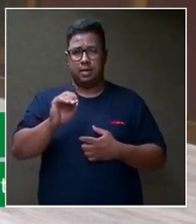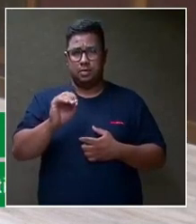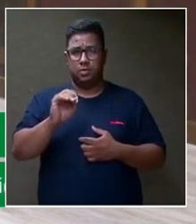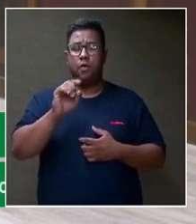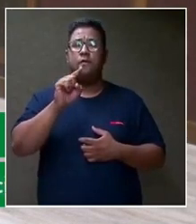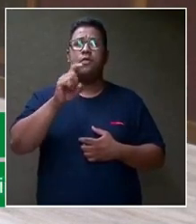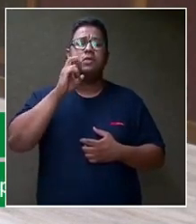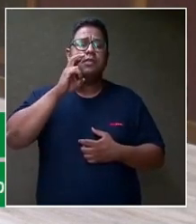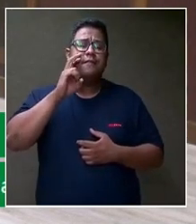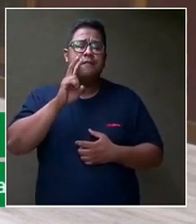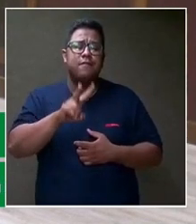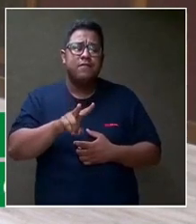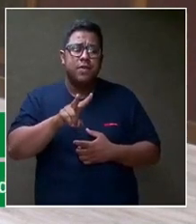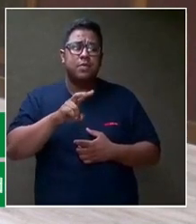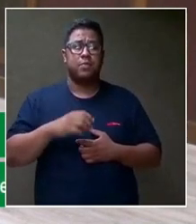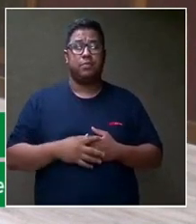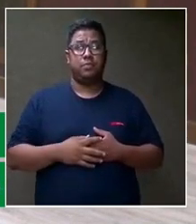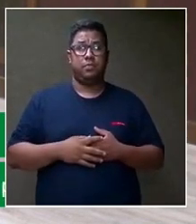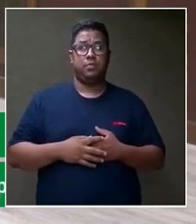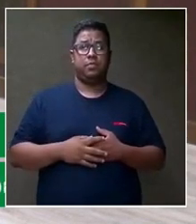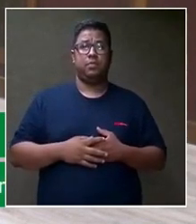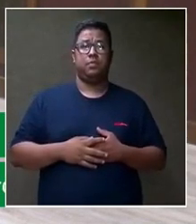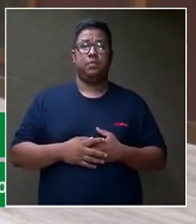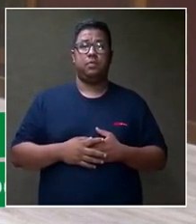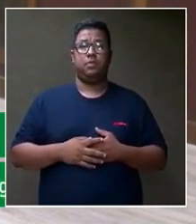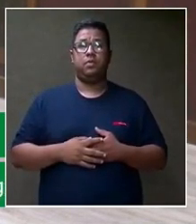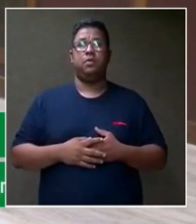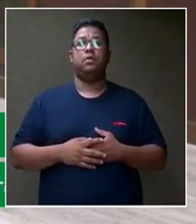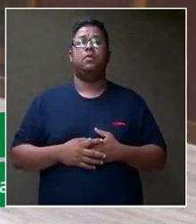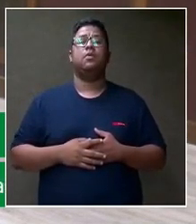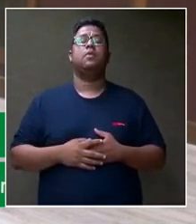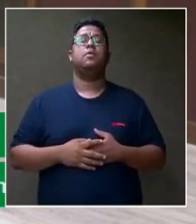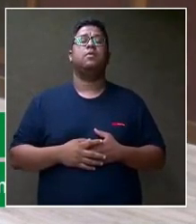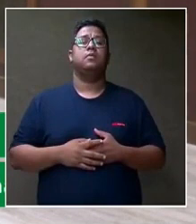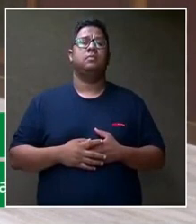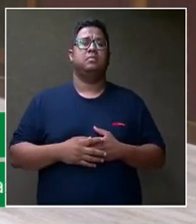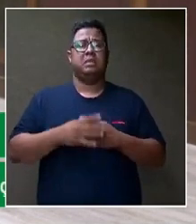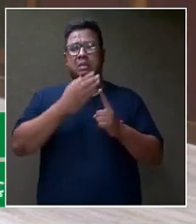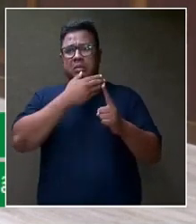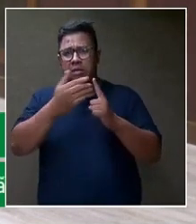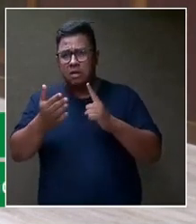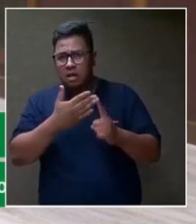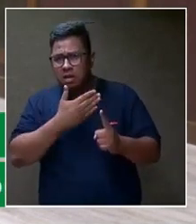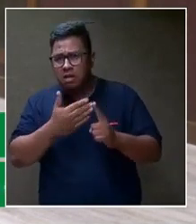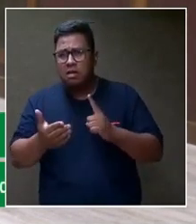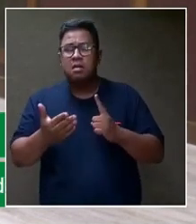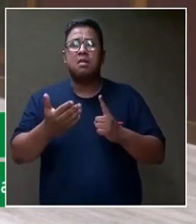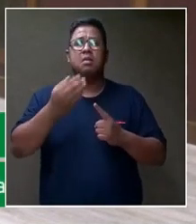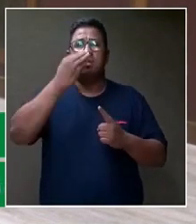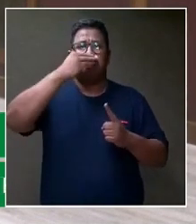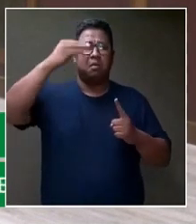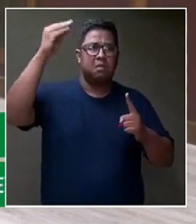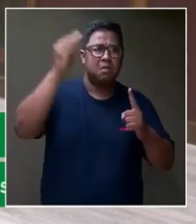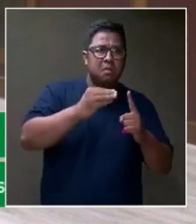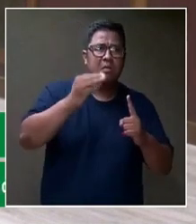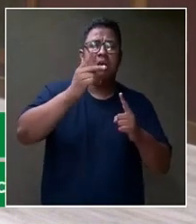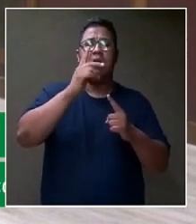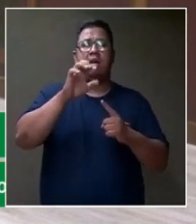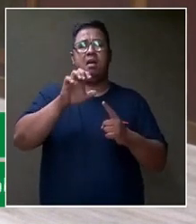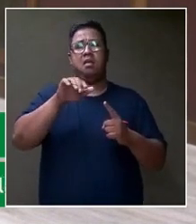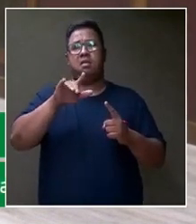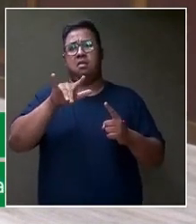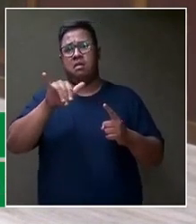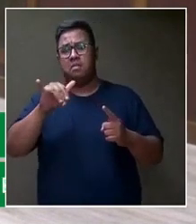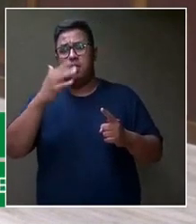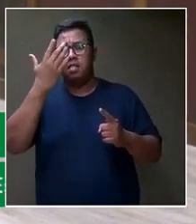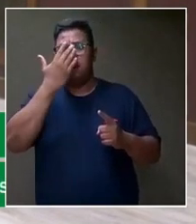a senhora viu o Cássio destratar a Emily, tratar com agressividade à frente das pessoas?